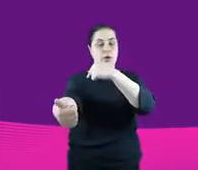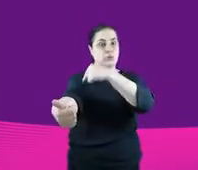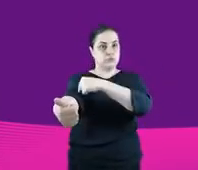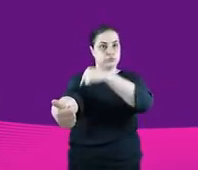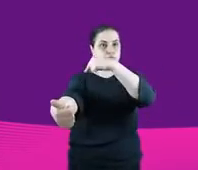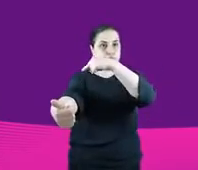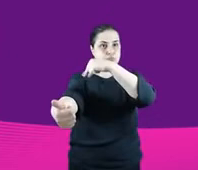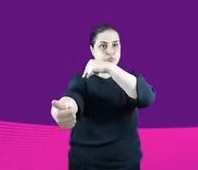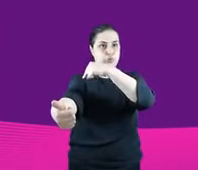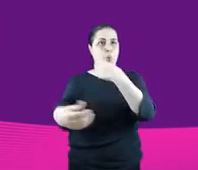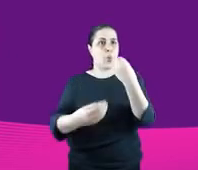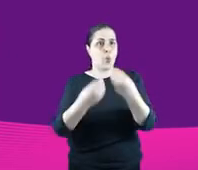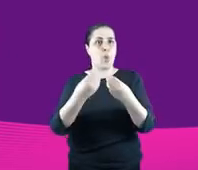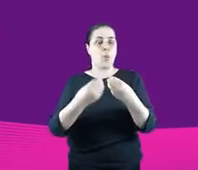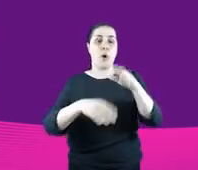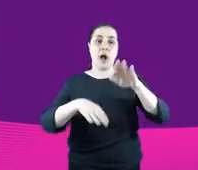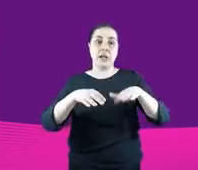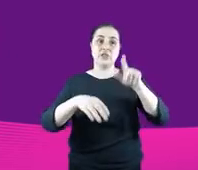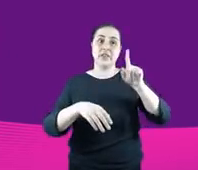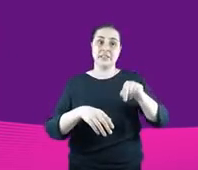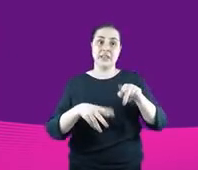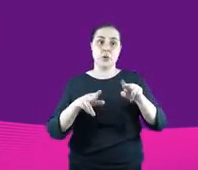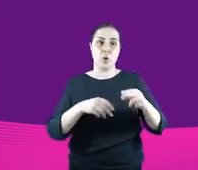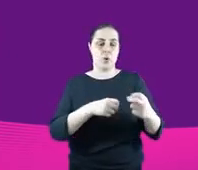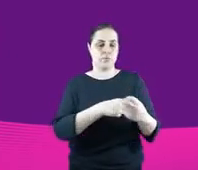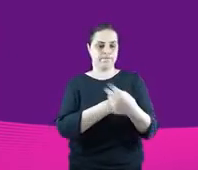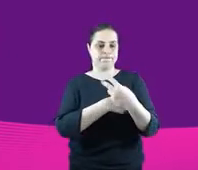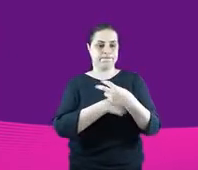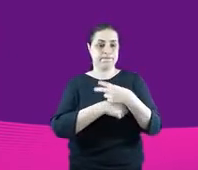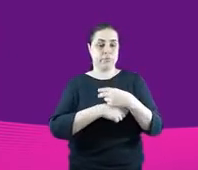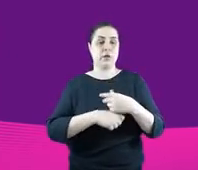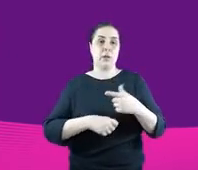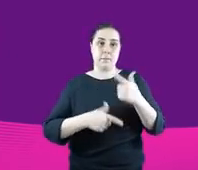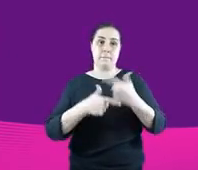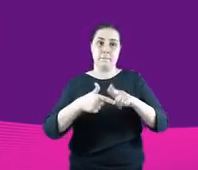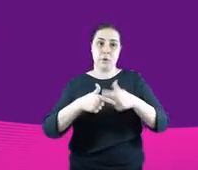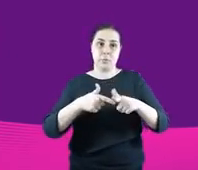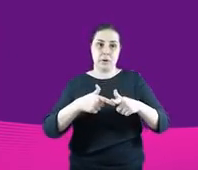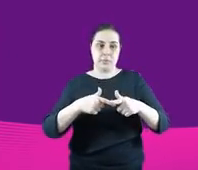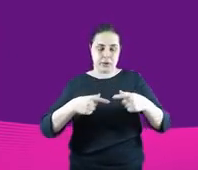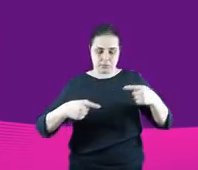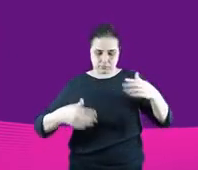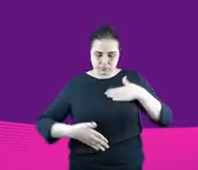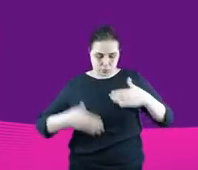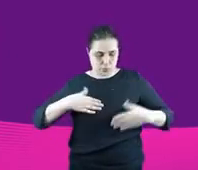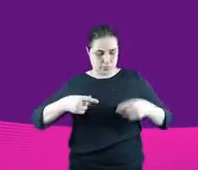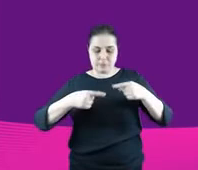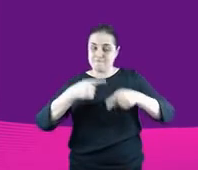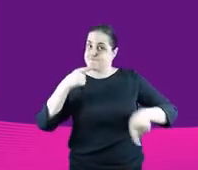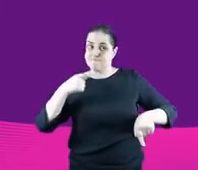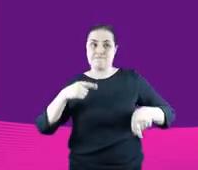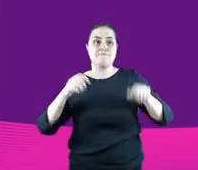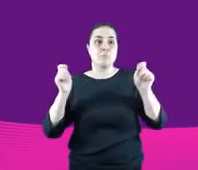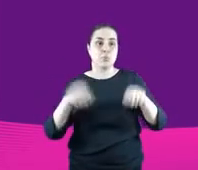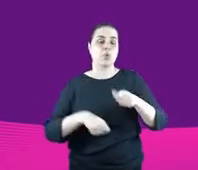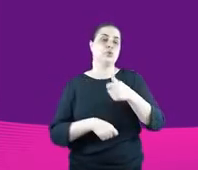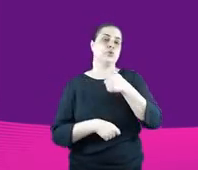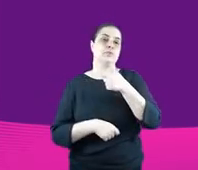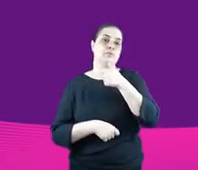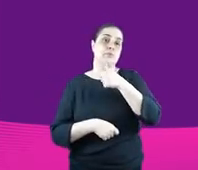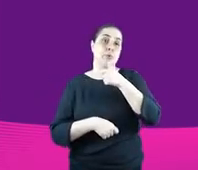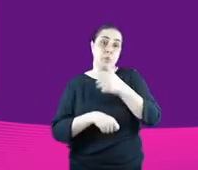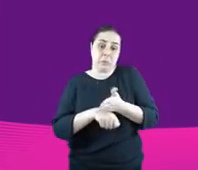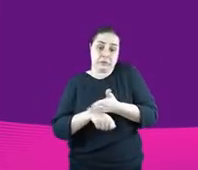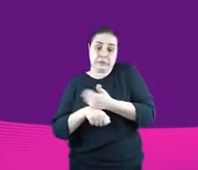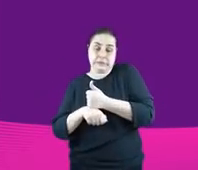neurotoxicidade, nefrotoxicidade e os sintomas relacionados à menopausa precoce, à disfunção sexual, à fragilidade